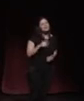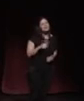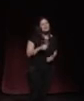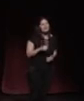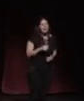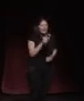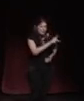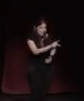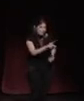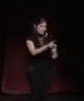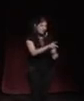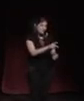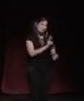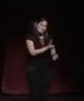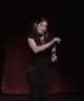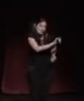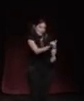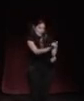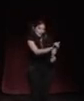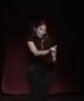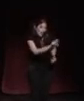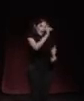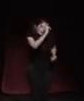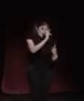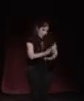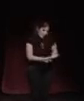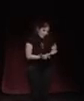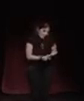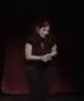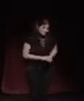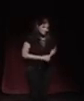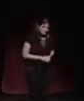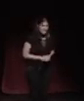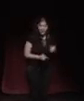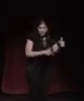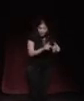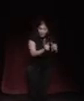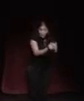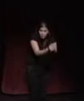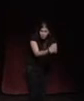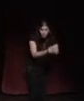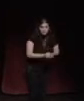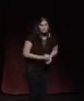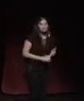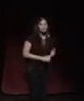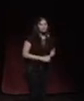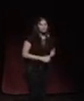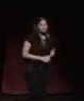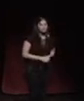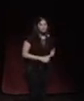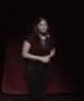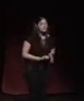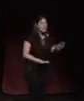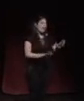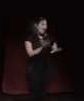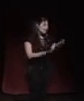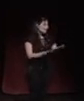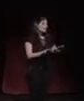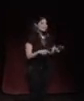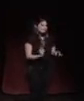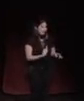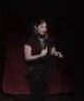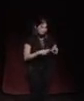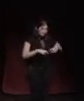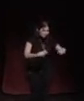ano e contam muitas histórias para os bebês. E eu trabalho com elas, então muitas vezes a gente discute